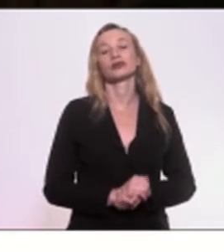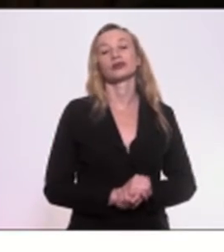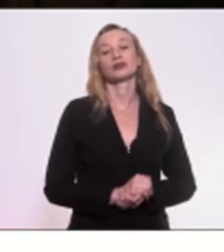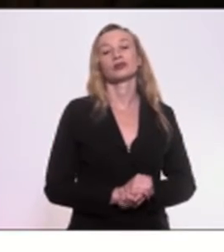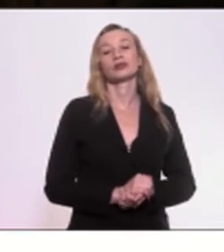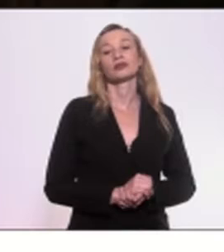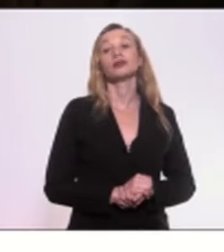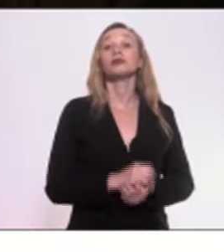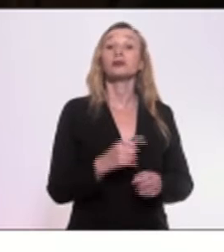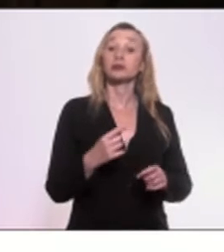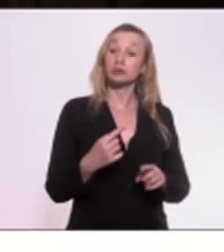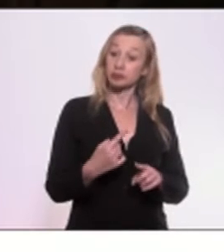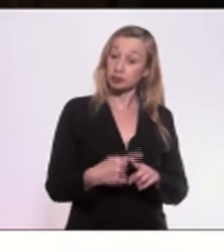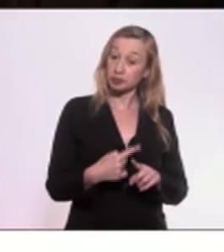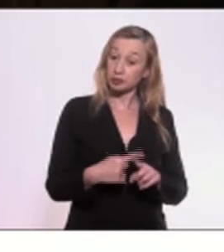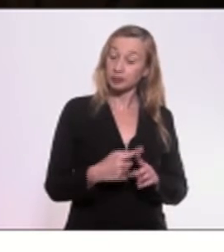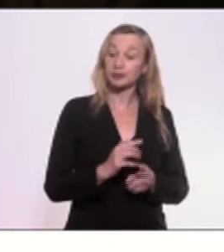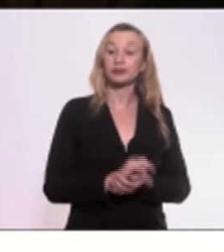Até porque